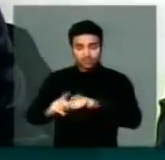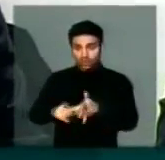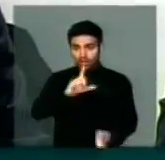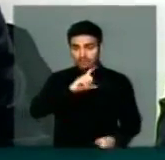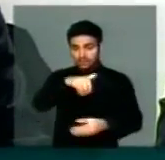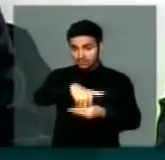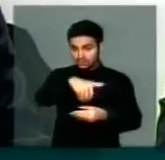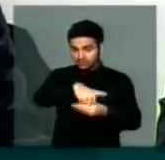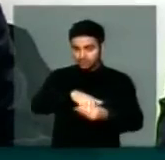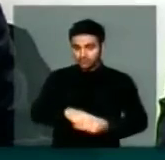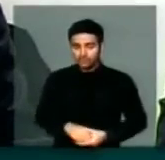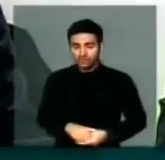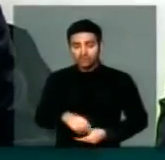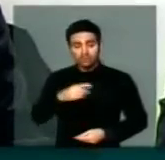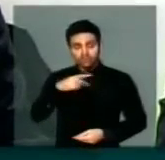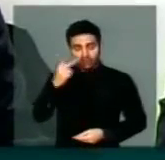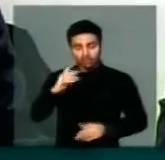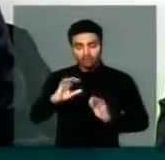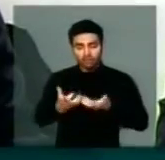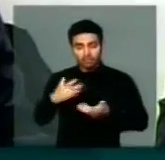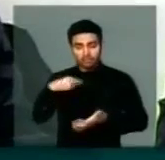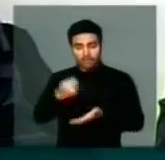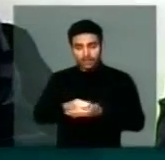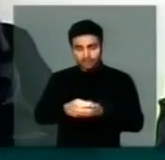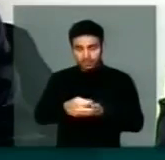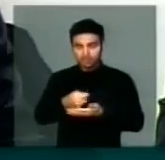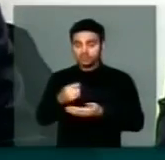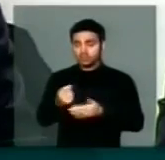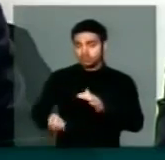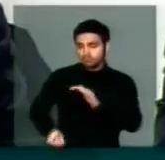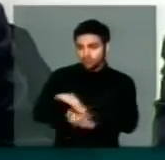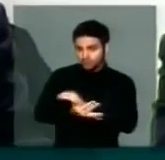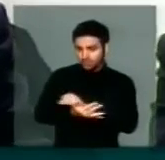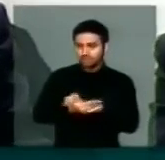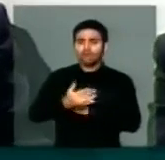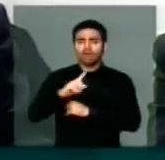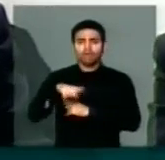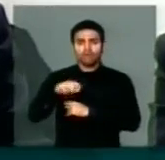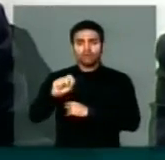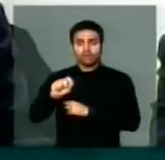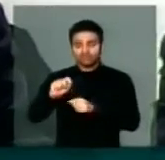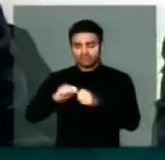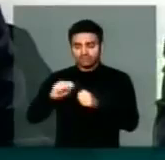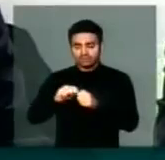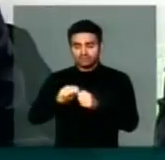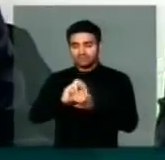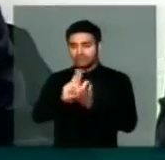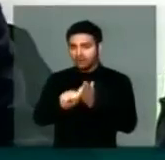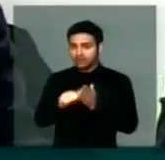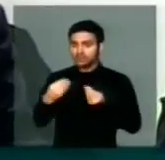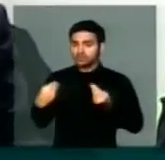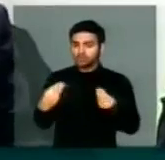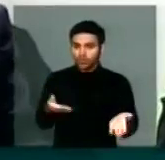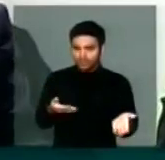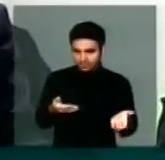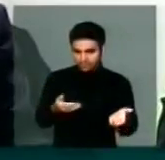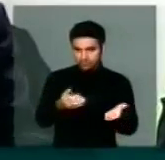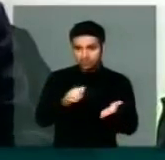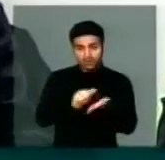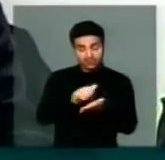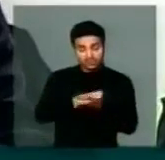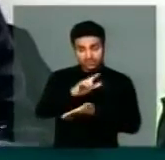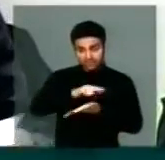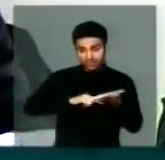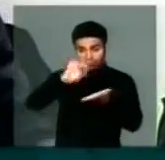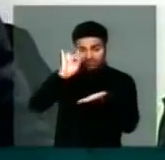eleições, reiterando-se que uma das formas de pagamento de propinas anteriormente detalhado era exatamente a realização de várias doações registradas